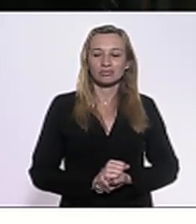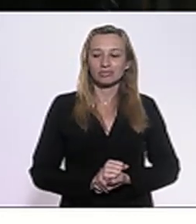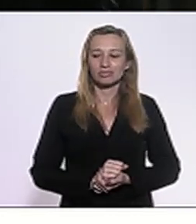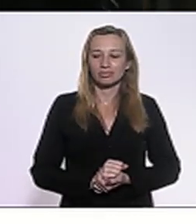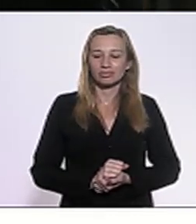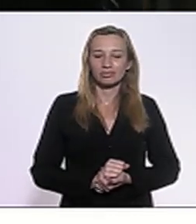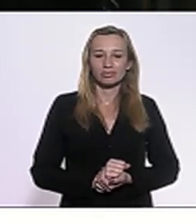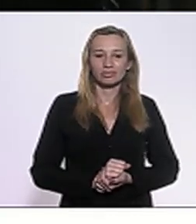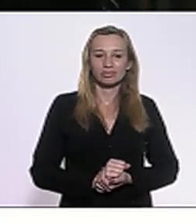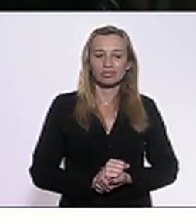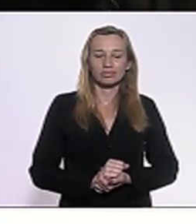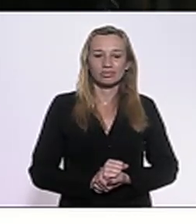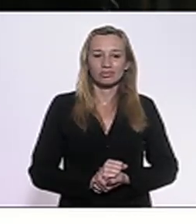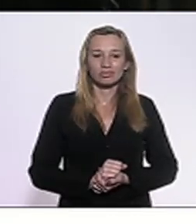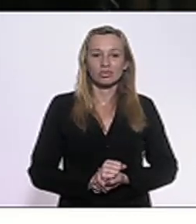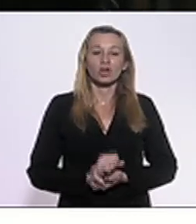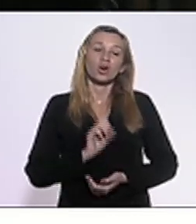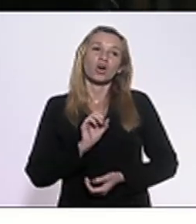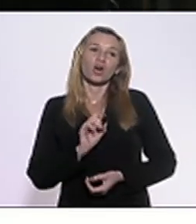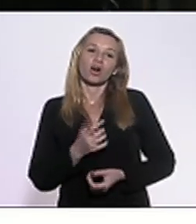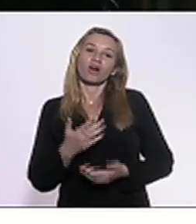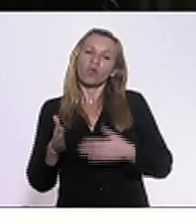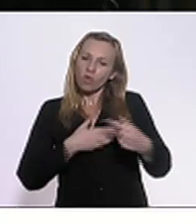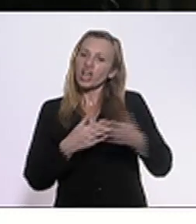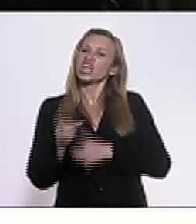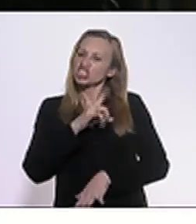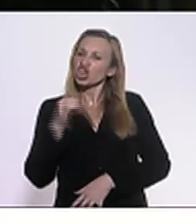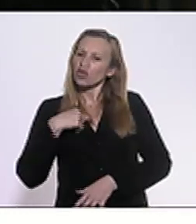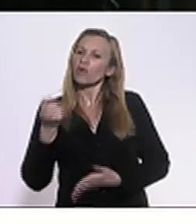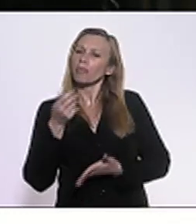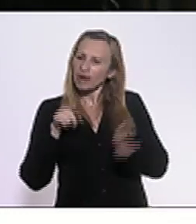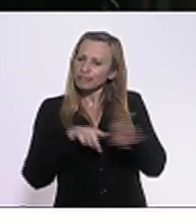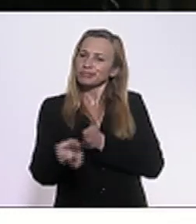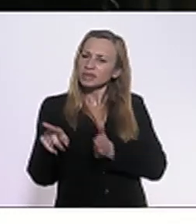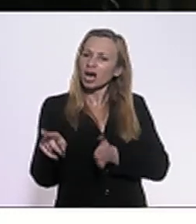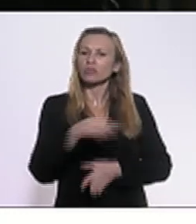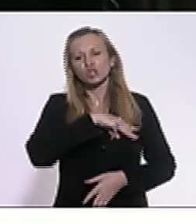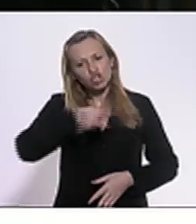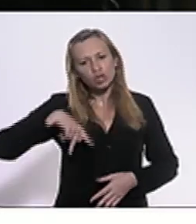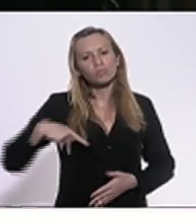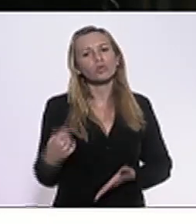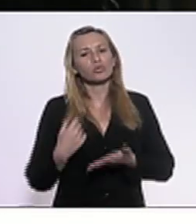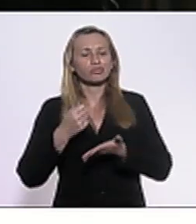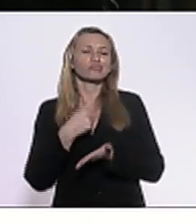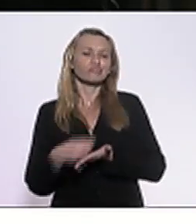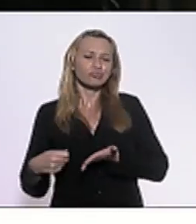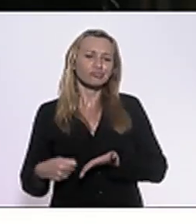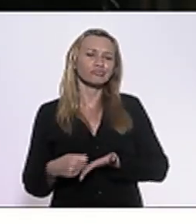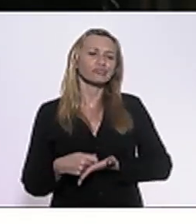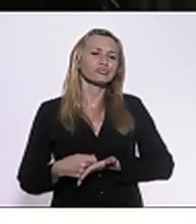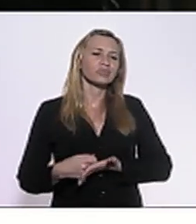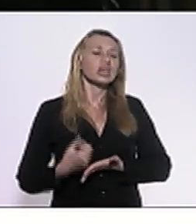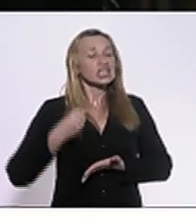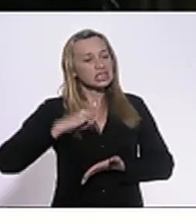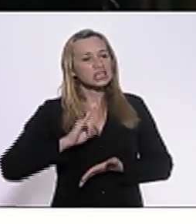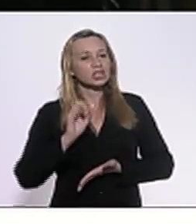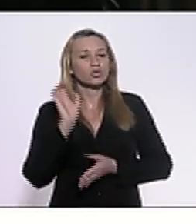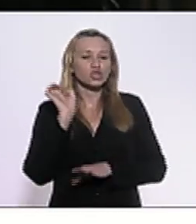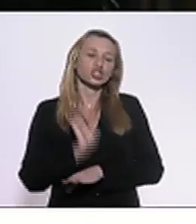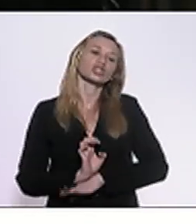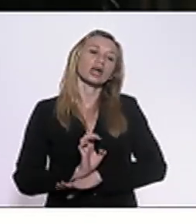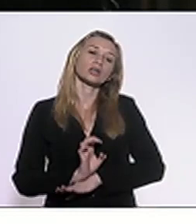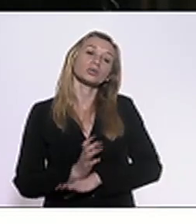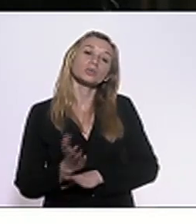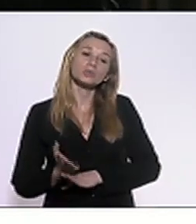Senão, qualquer dia eu vou perguntar por escrito ao Ministério Público se o Estado